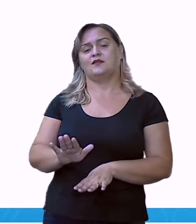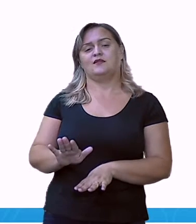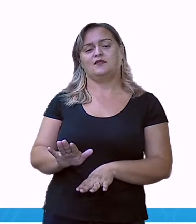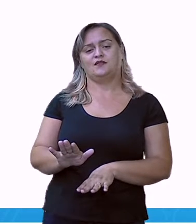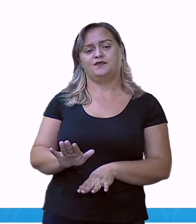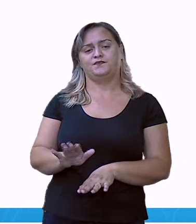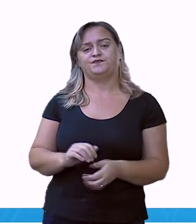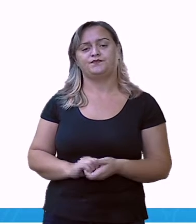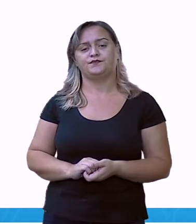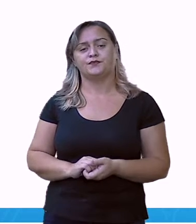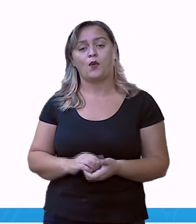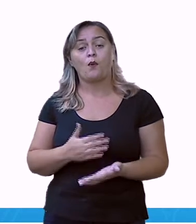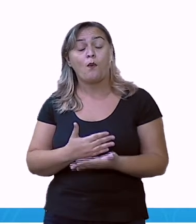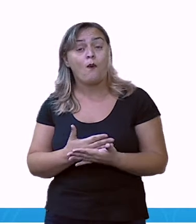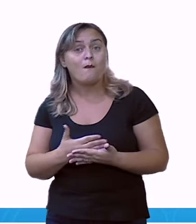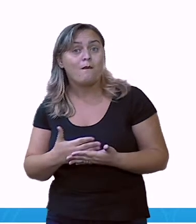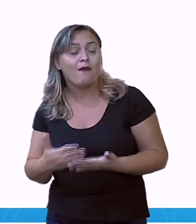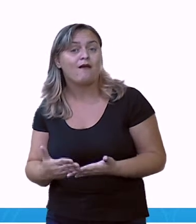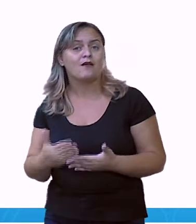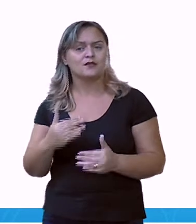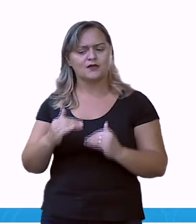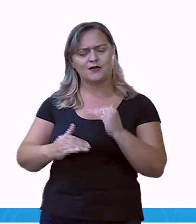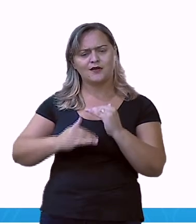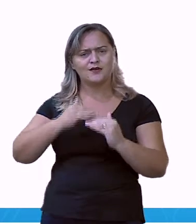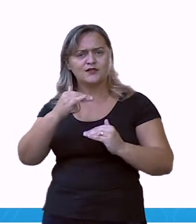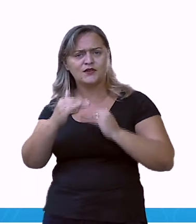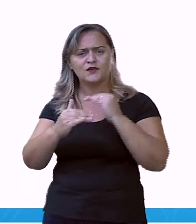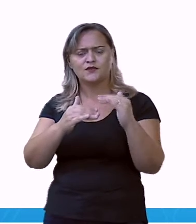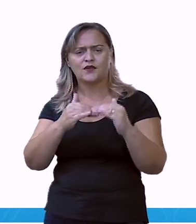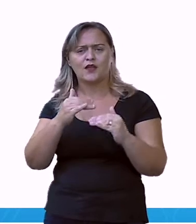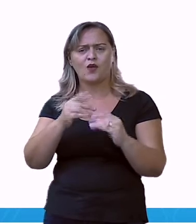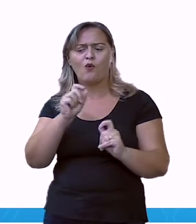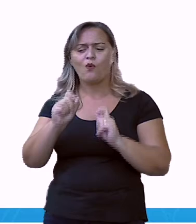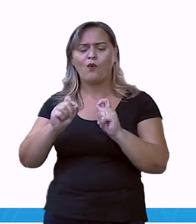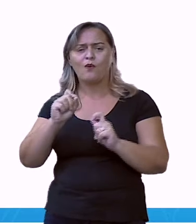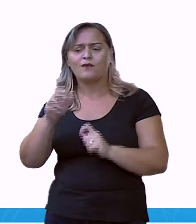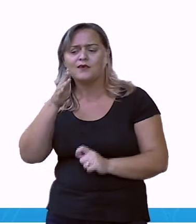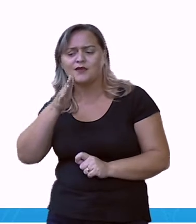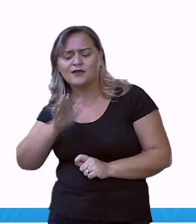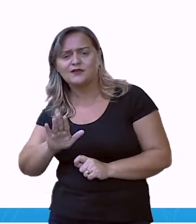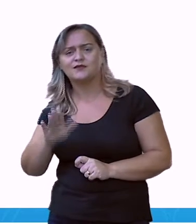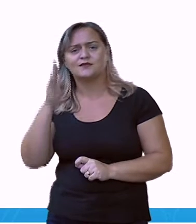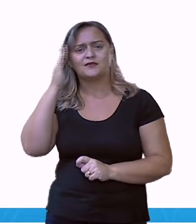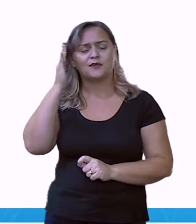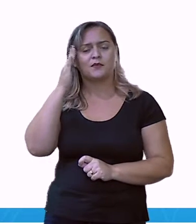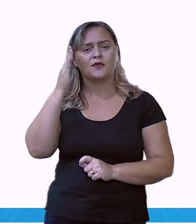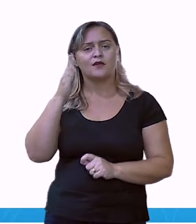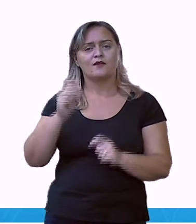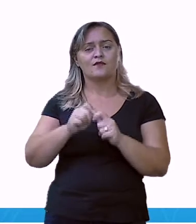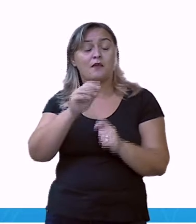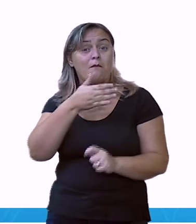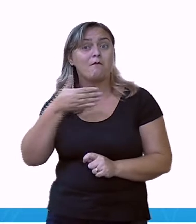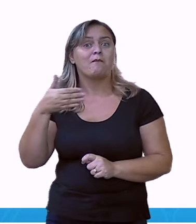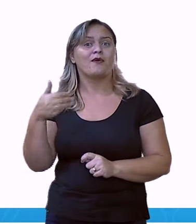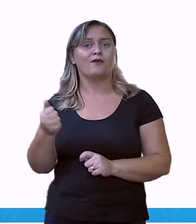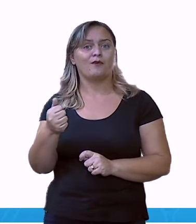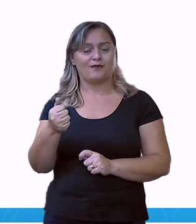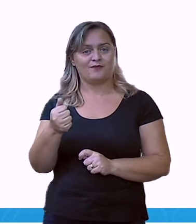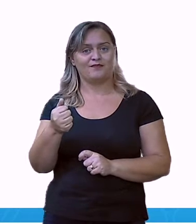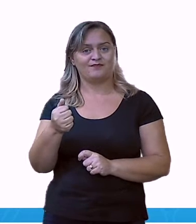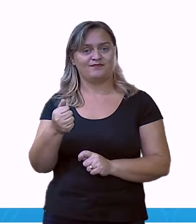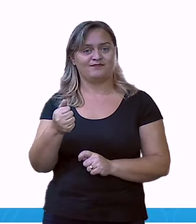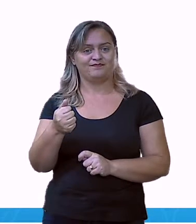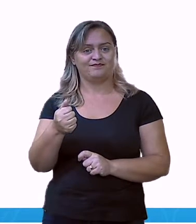atividades que ele já tem sucesso e vai colocando um pouco mais de dificuldade cada vez que ele conseguir fazer uma